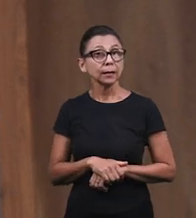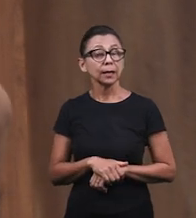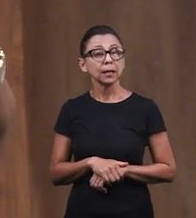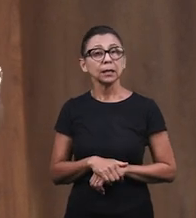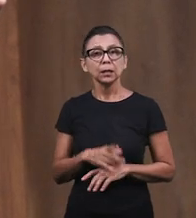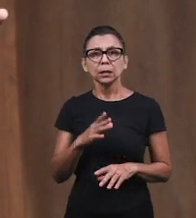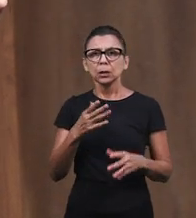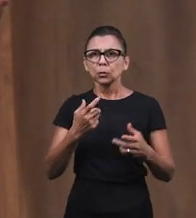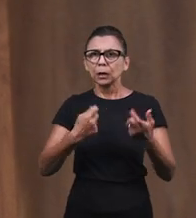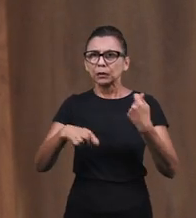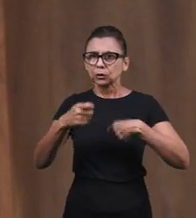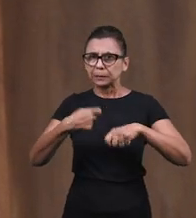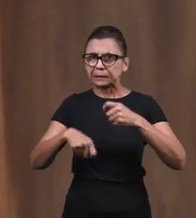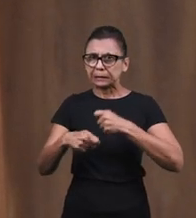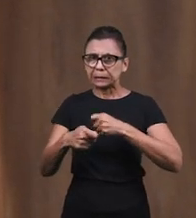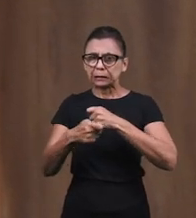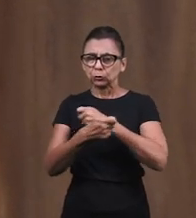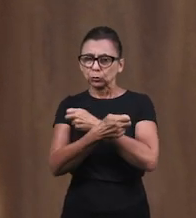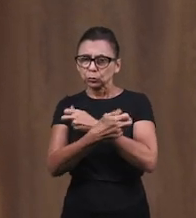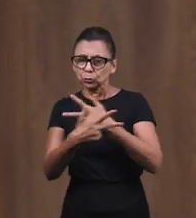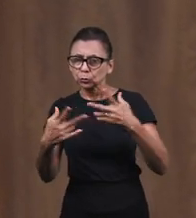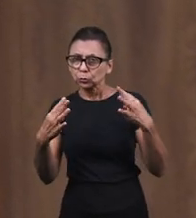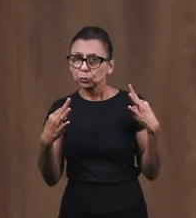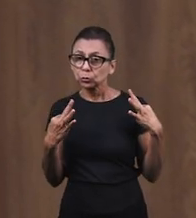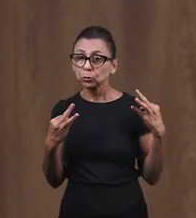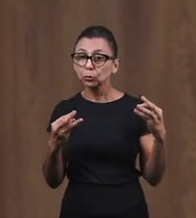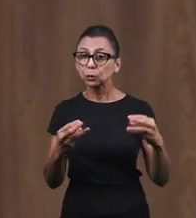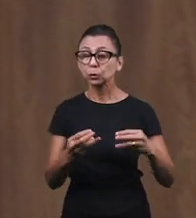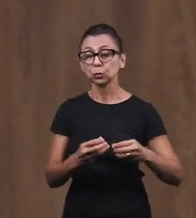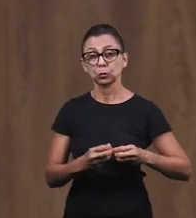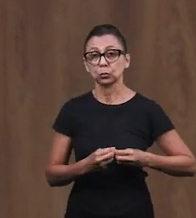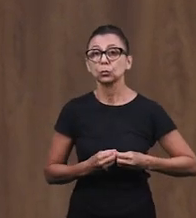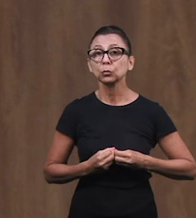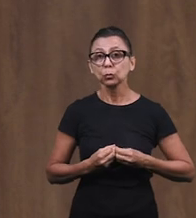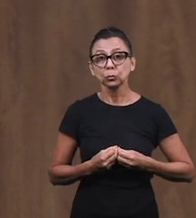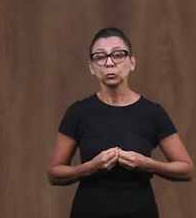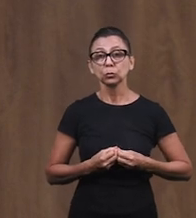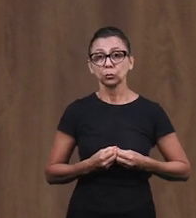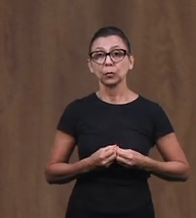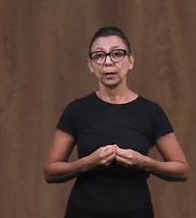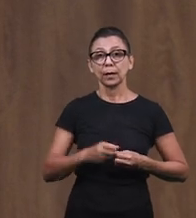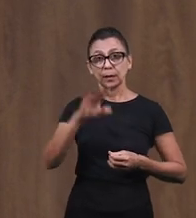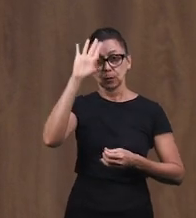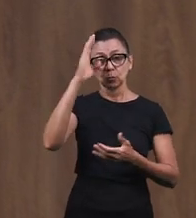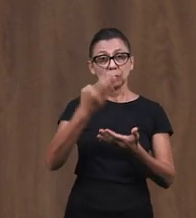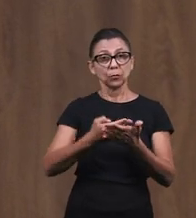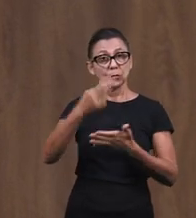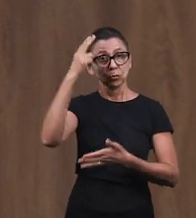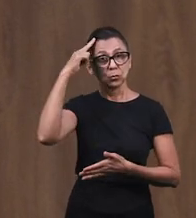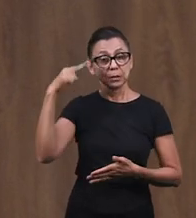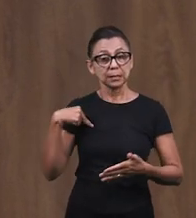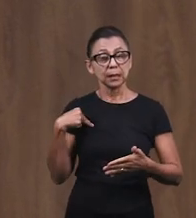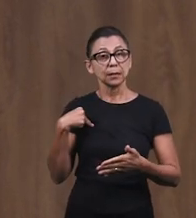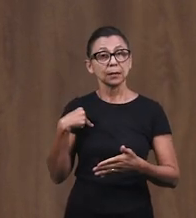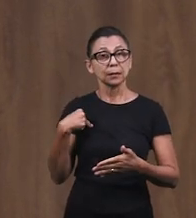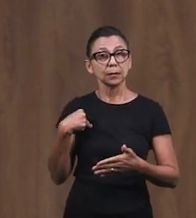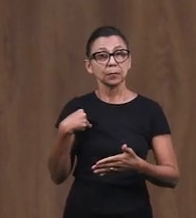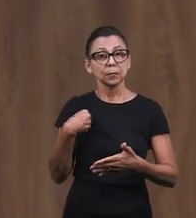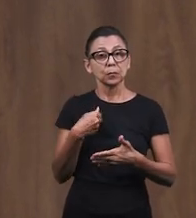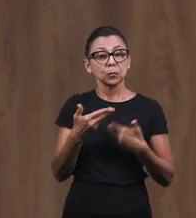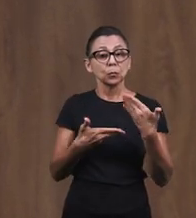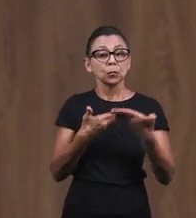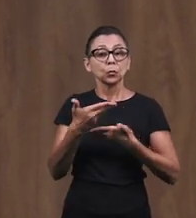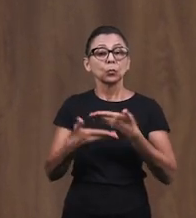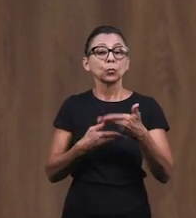a administração de todos os seus bens nas mãos de um estrangeiro que ele tinha comprado como um simples escravo.